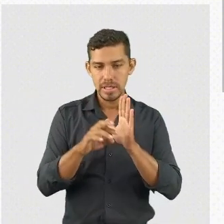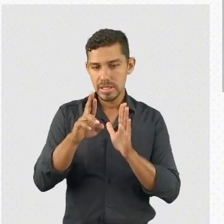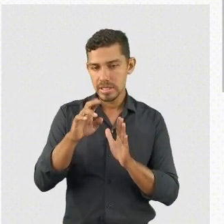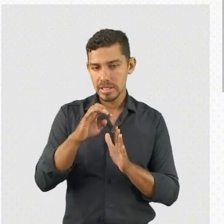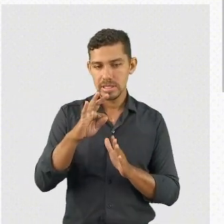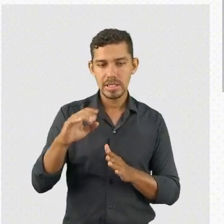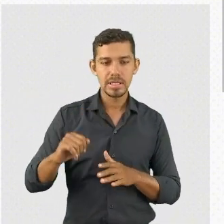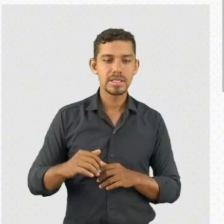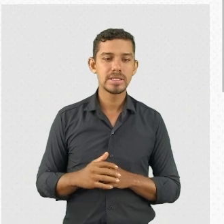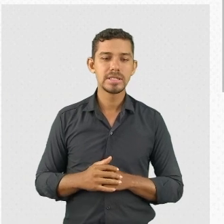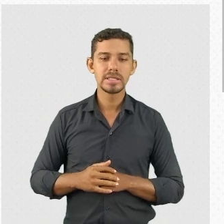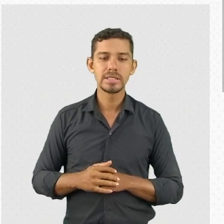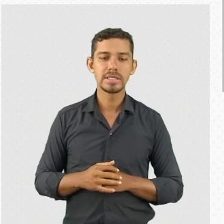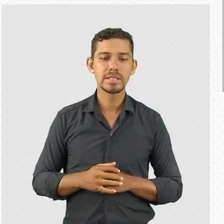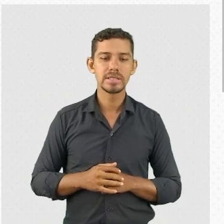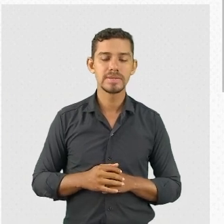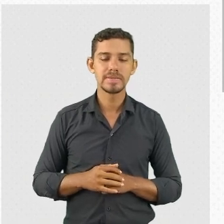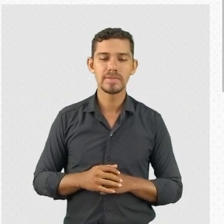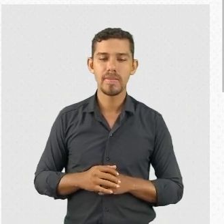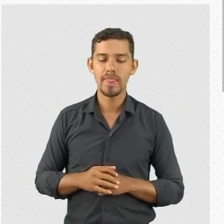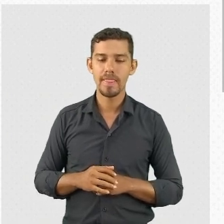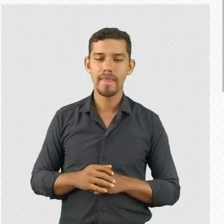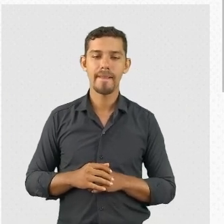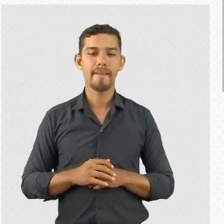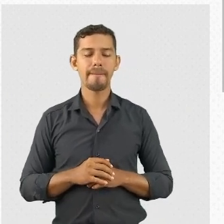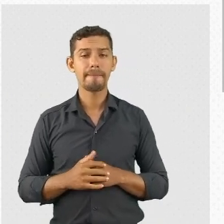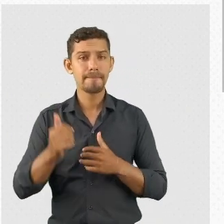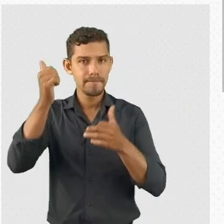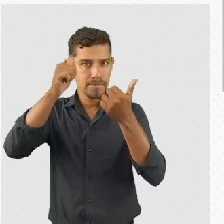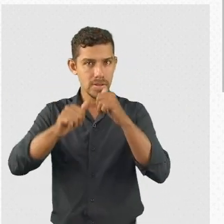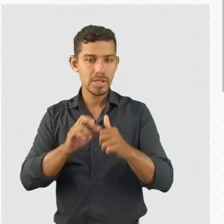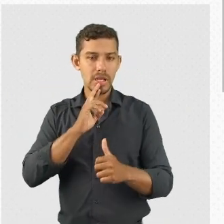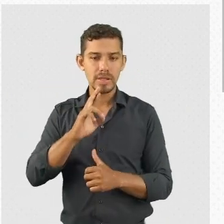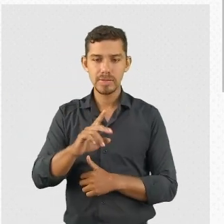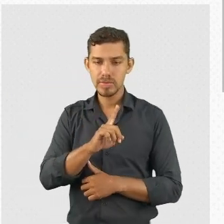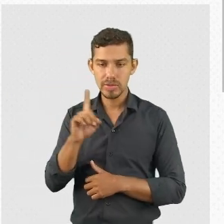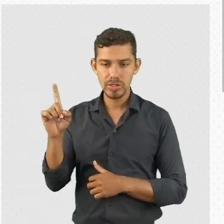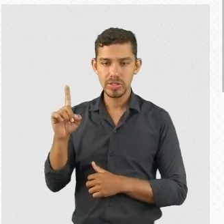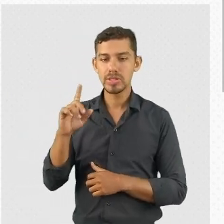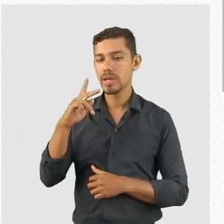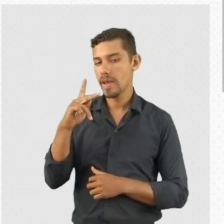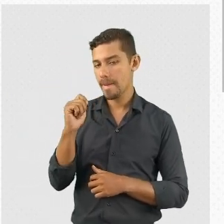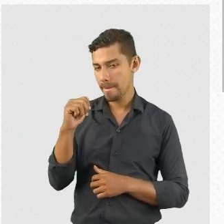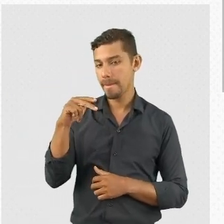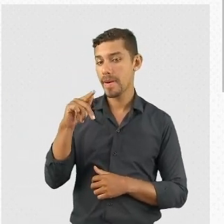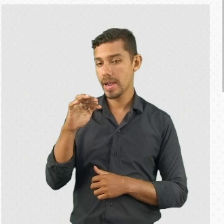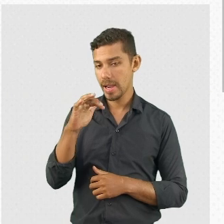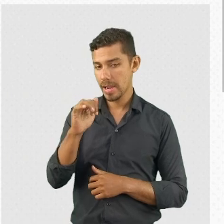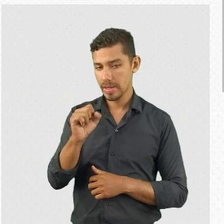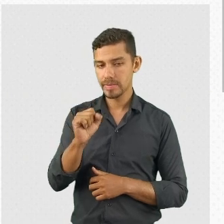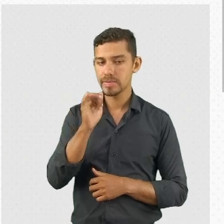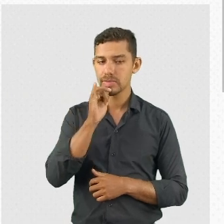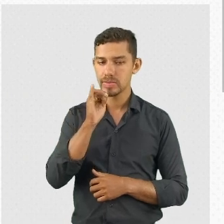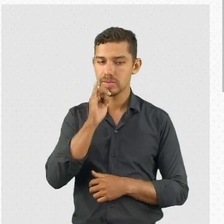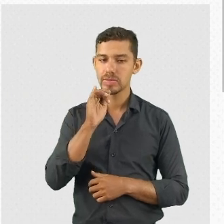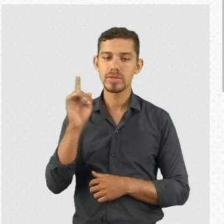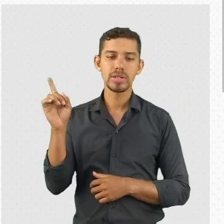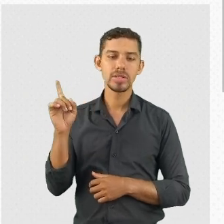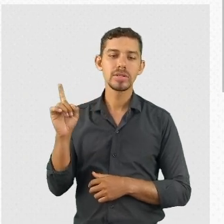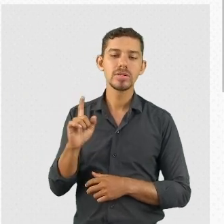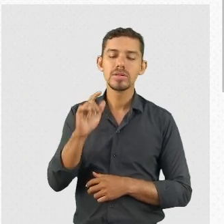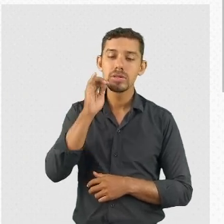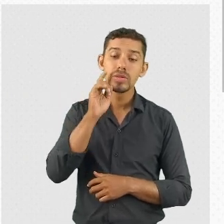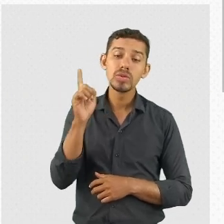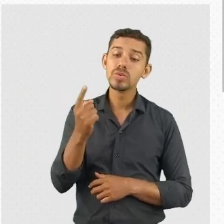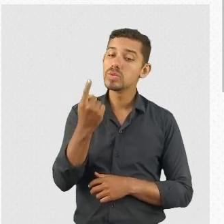Bom, o que a questão quer da gente? Analise a receita de panquecas apresentada e assinale a alternativa que